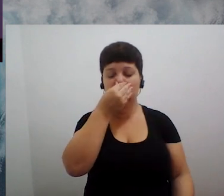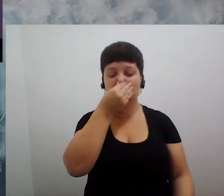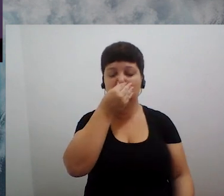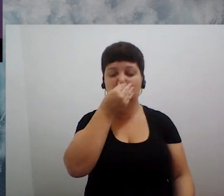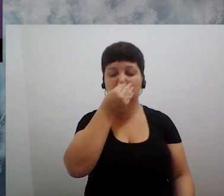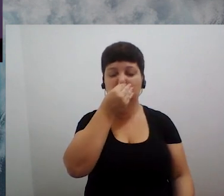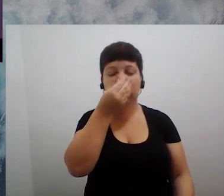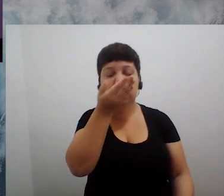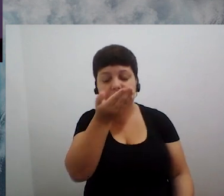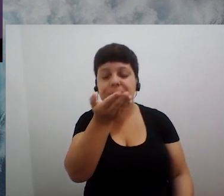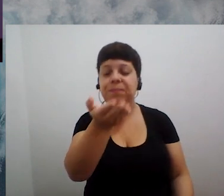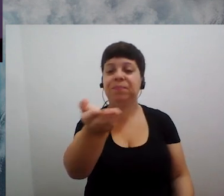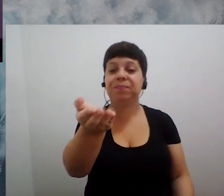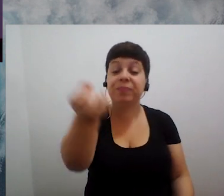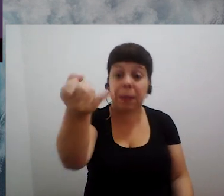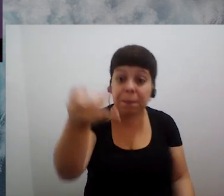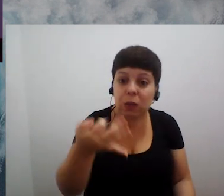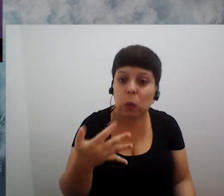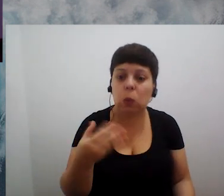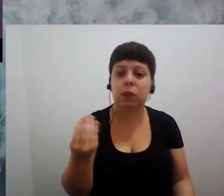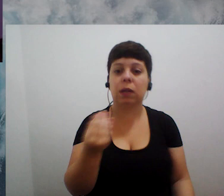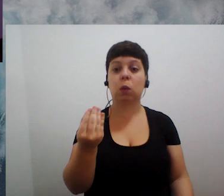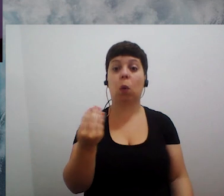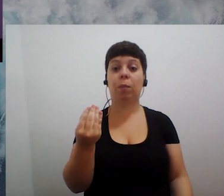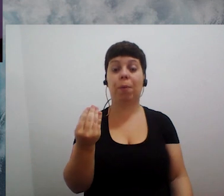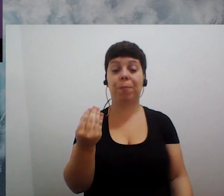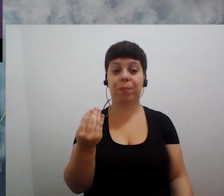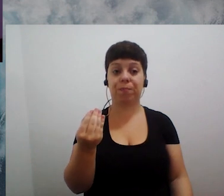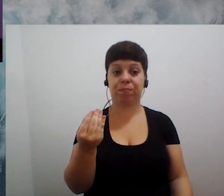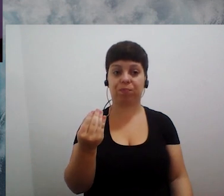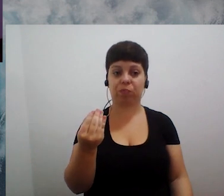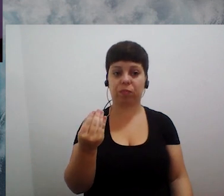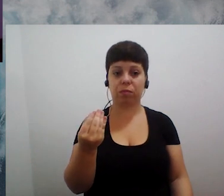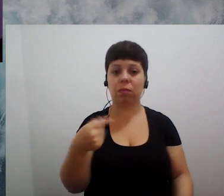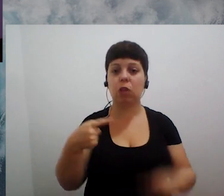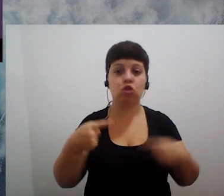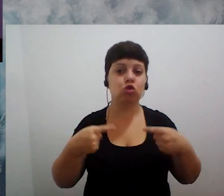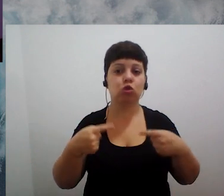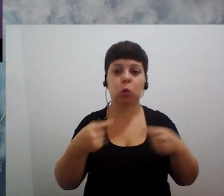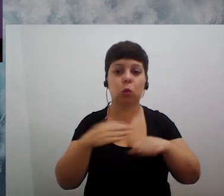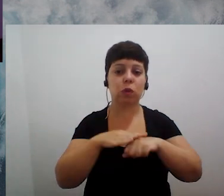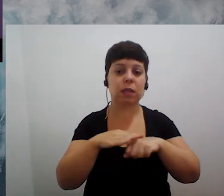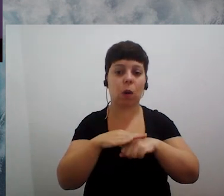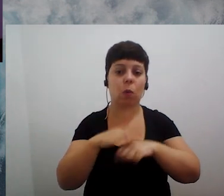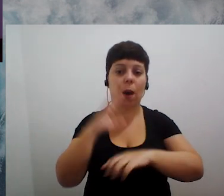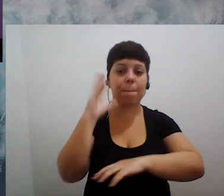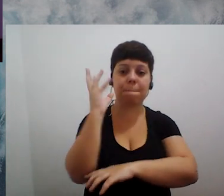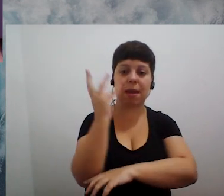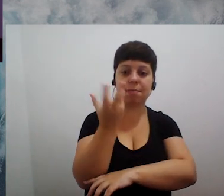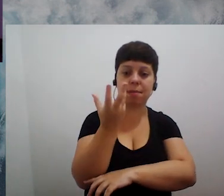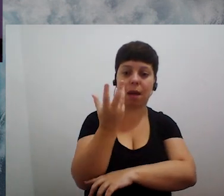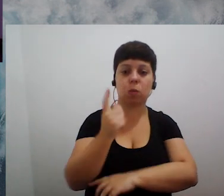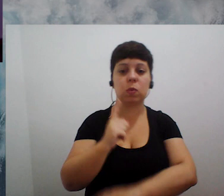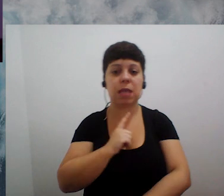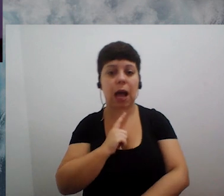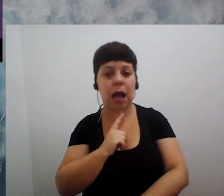aqui na chamada. E me fala um pouco aí dessa questão, dessa como que a discussão ambiental ela está